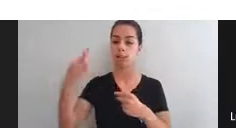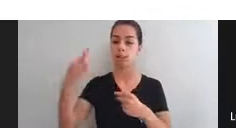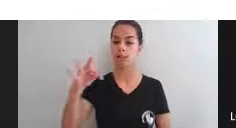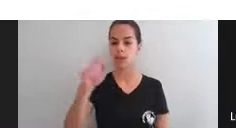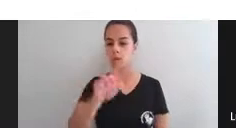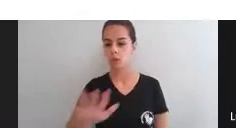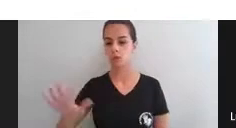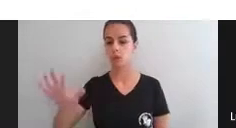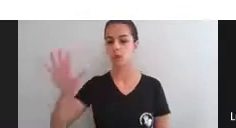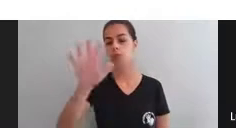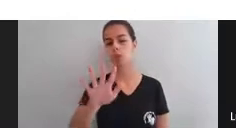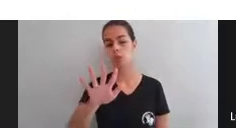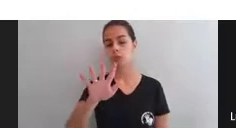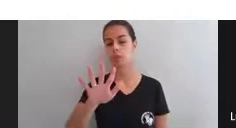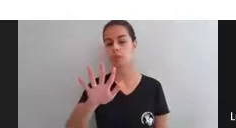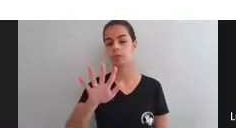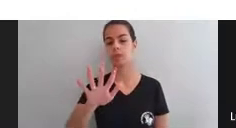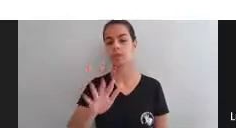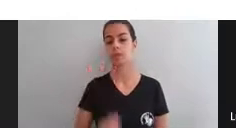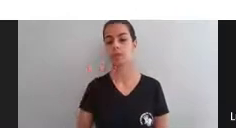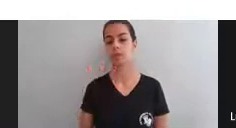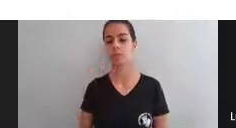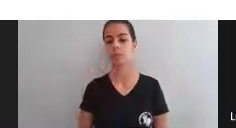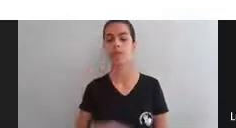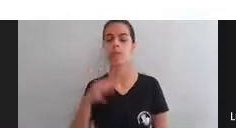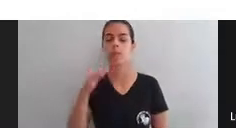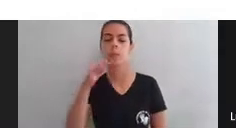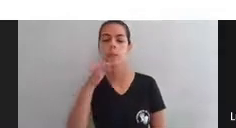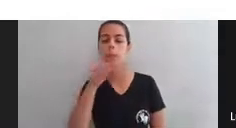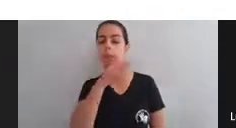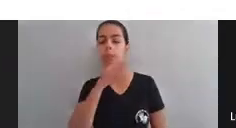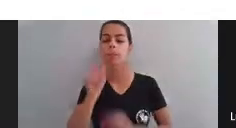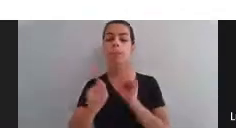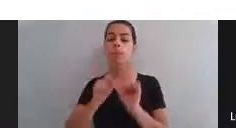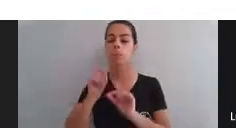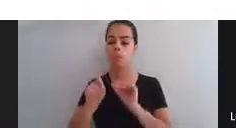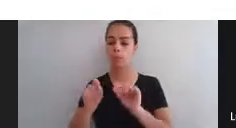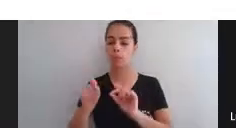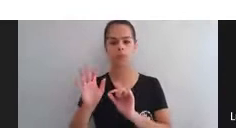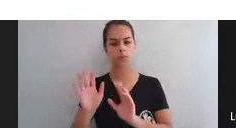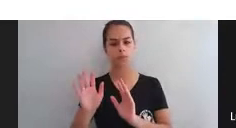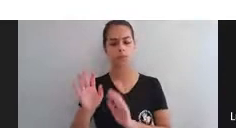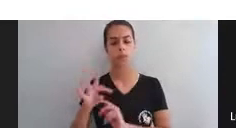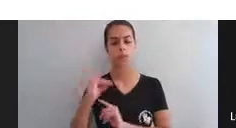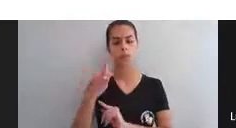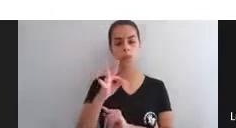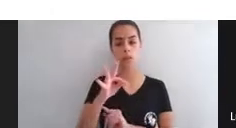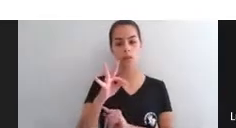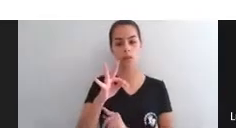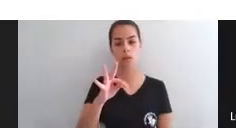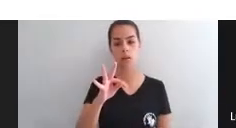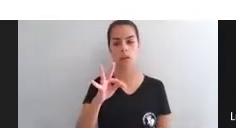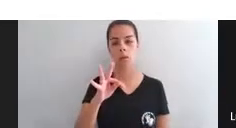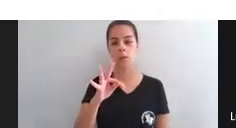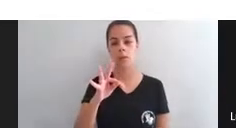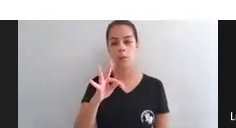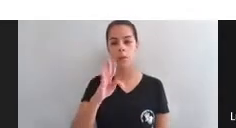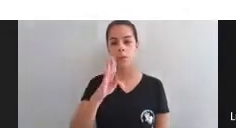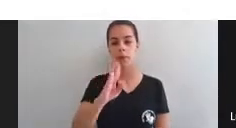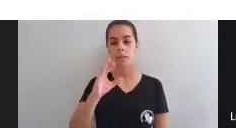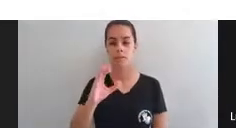que está dado aqui, a gente vai perceber que, bem, visto que o trabalho de BC é igual a menos o trabalho de